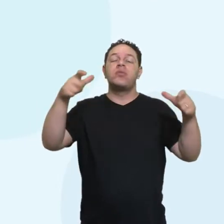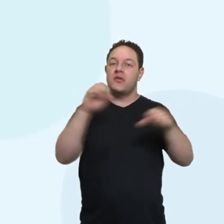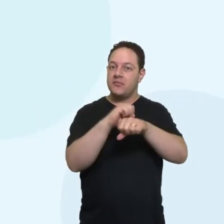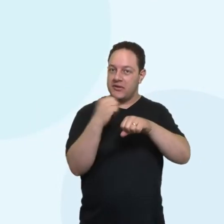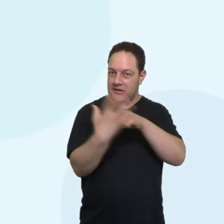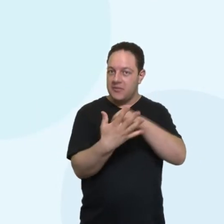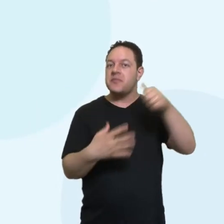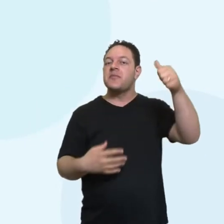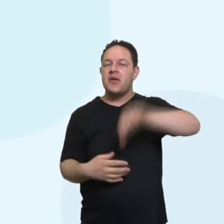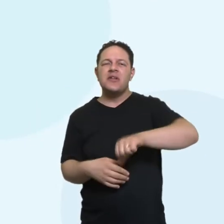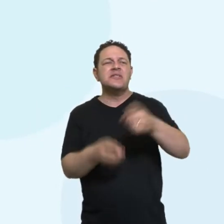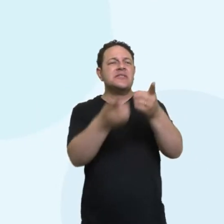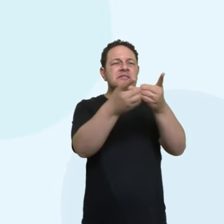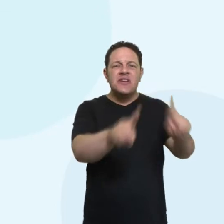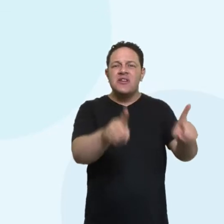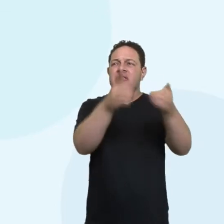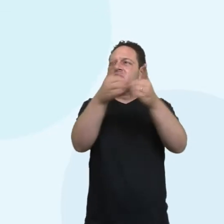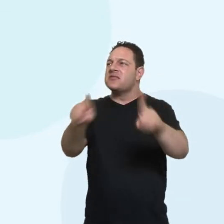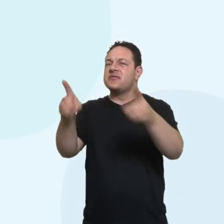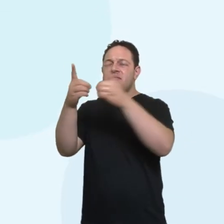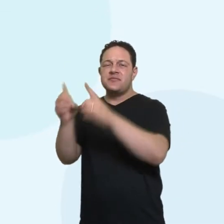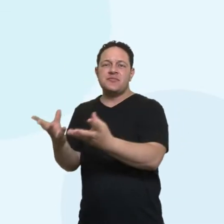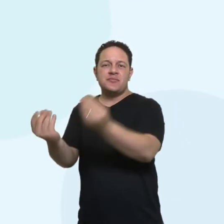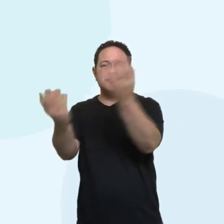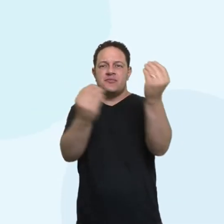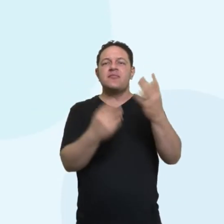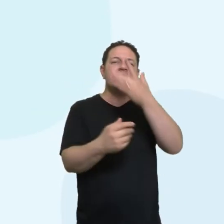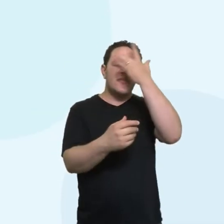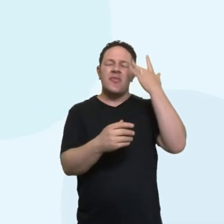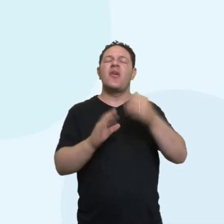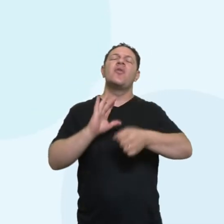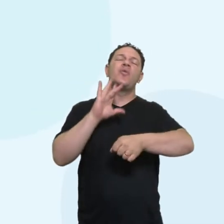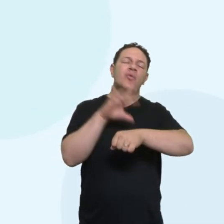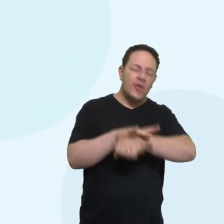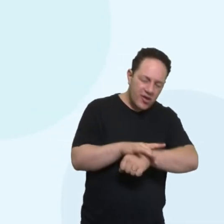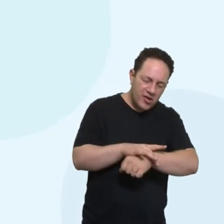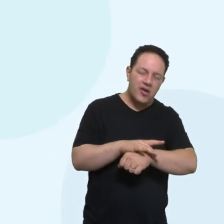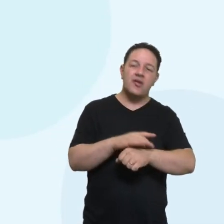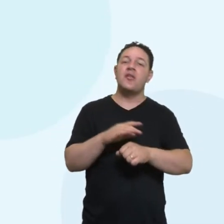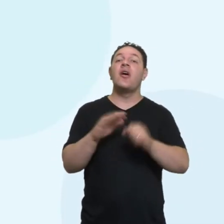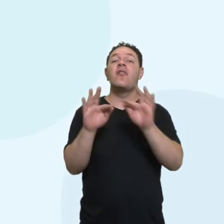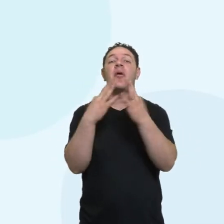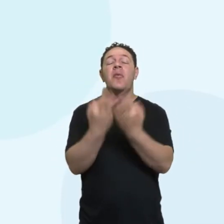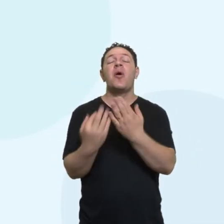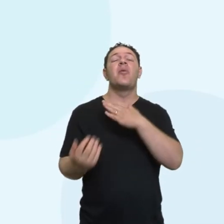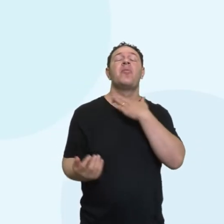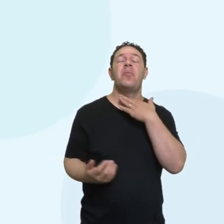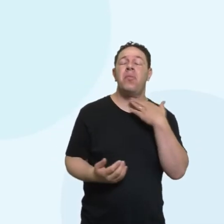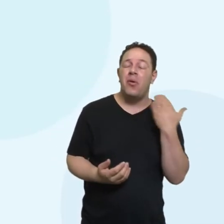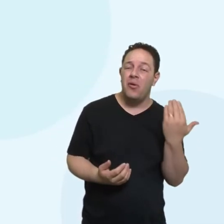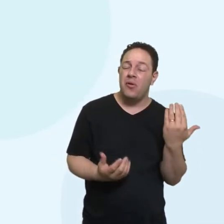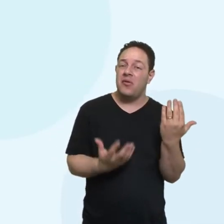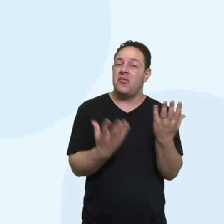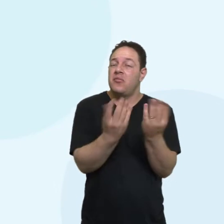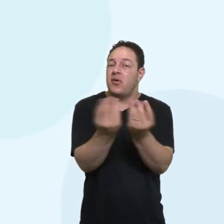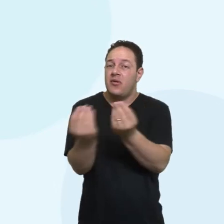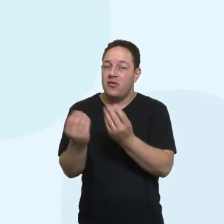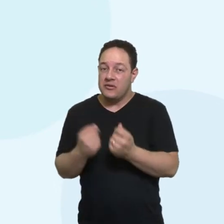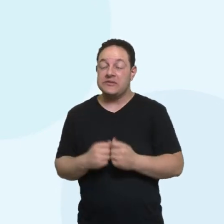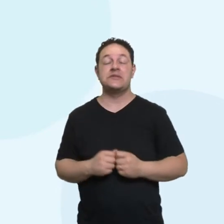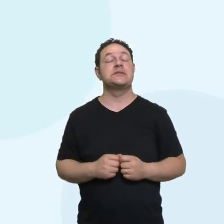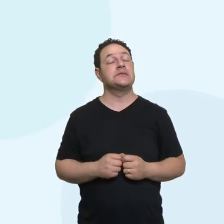questões de divórcio também adoencimento de de pessoas morta e familiares Veja a